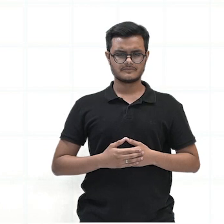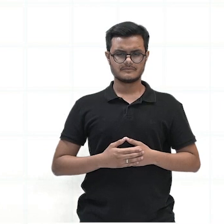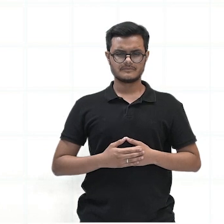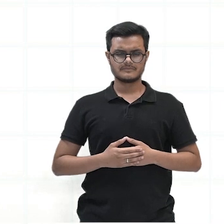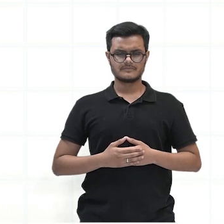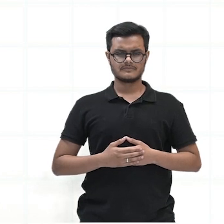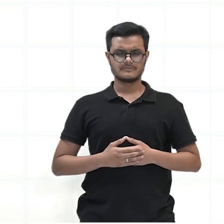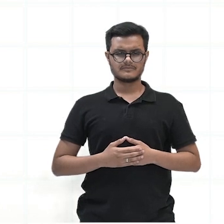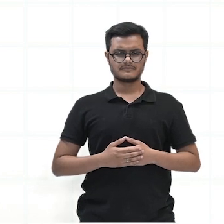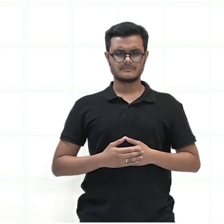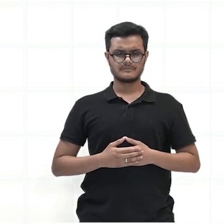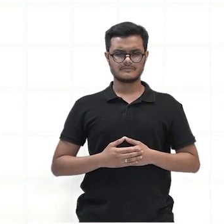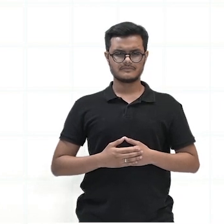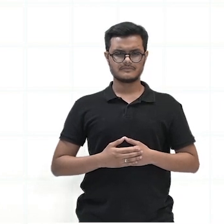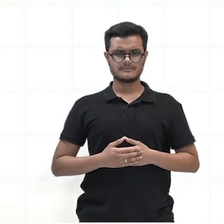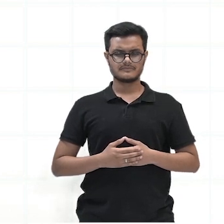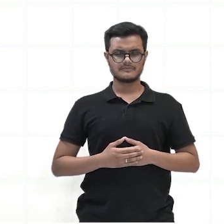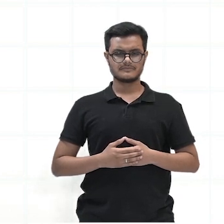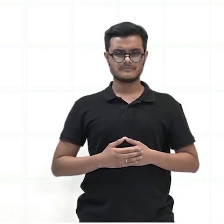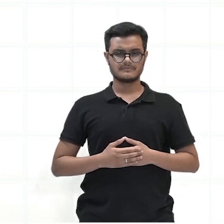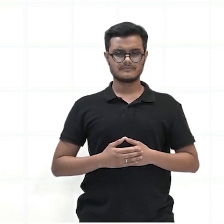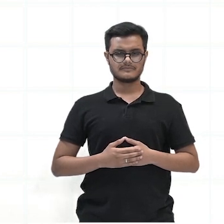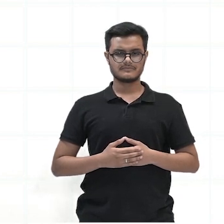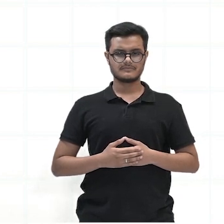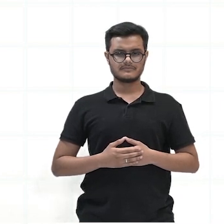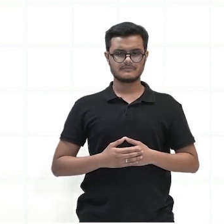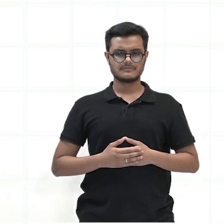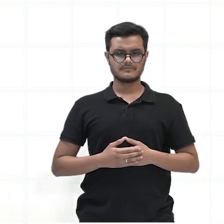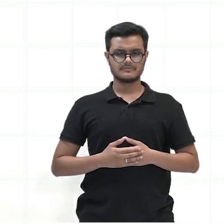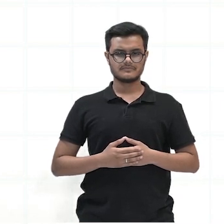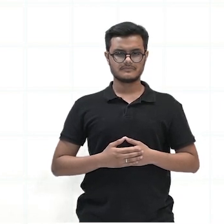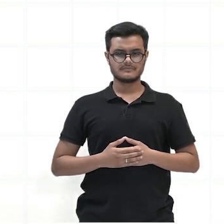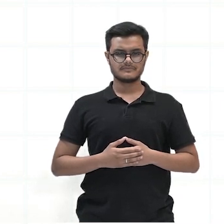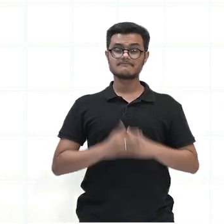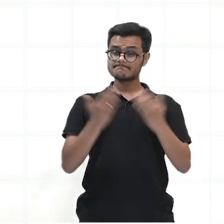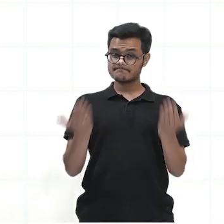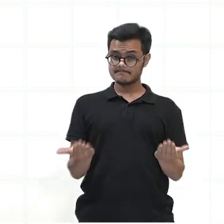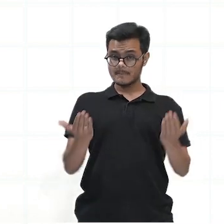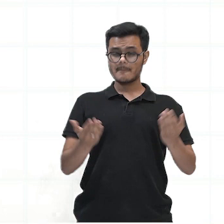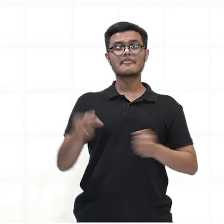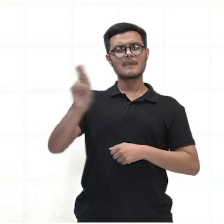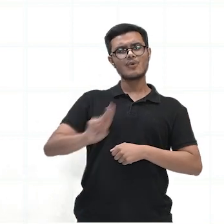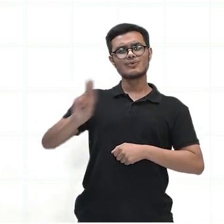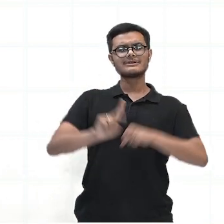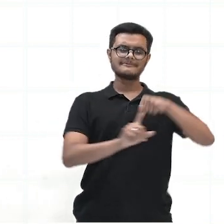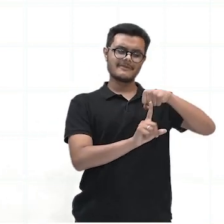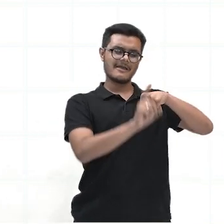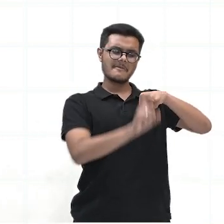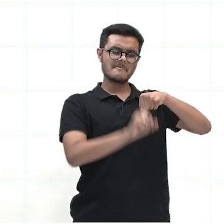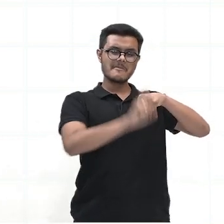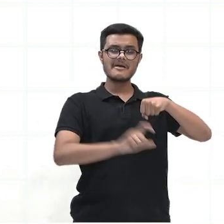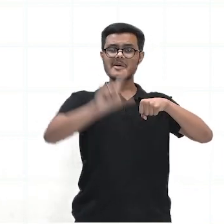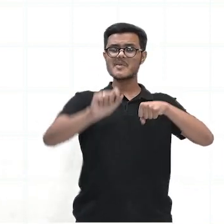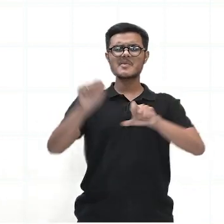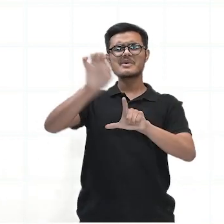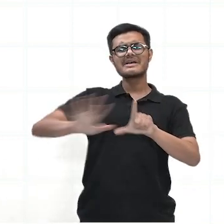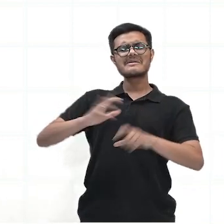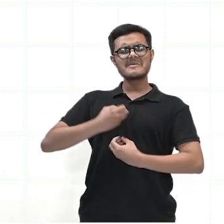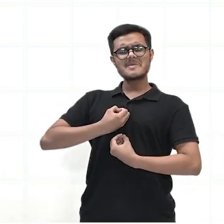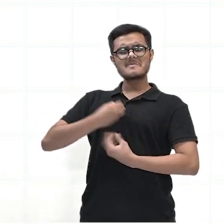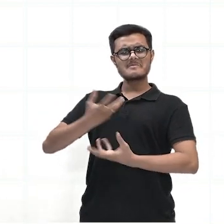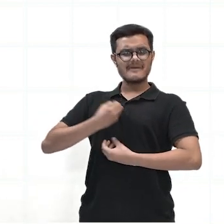A message. To convey a message. Então, eles usam as imagens